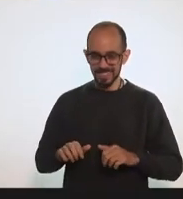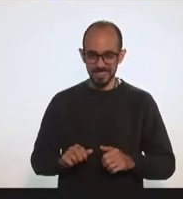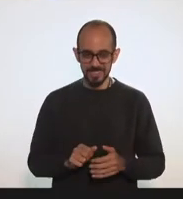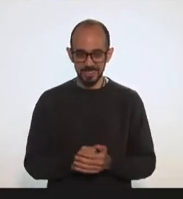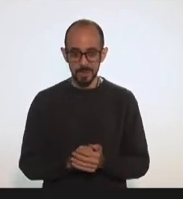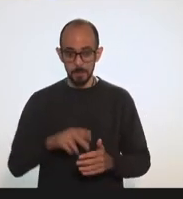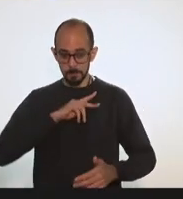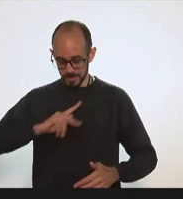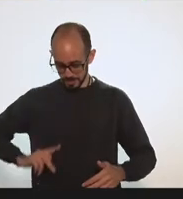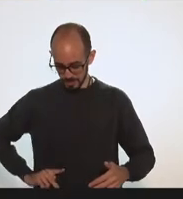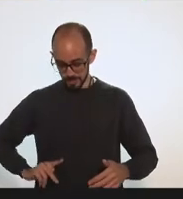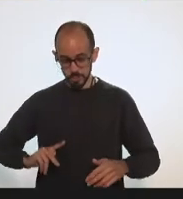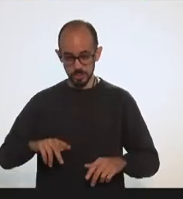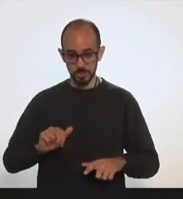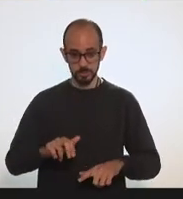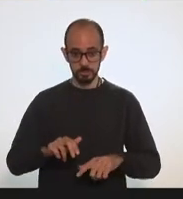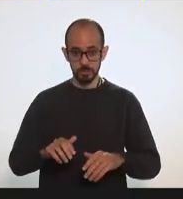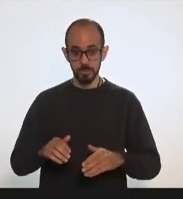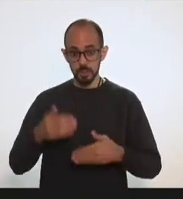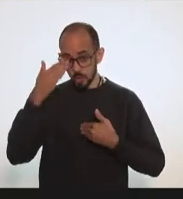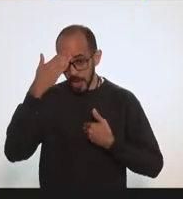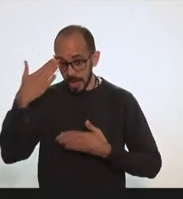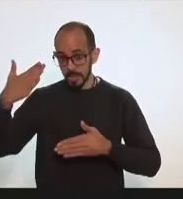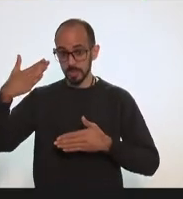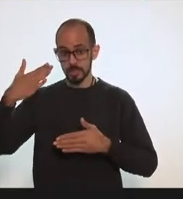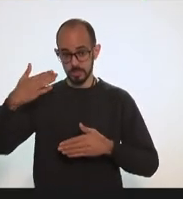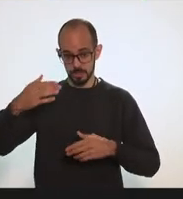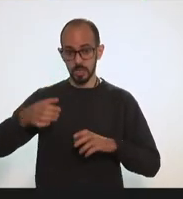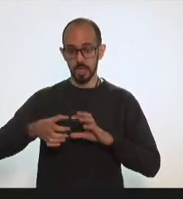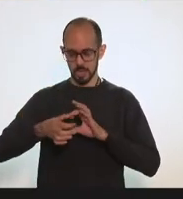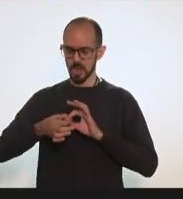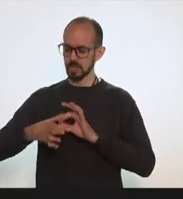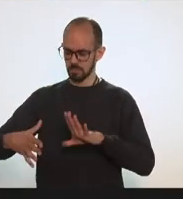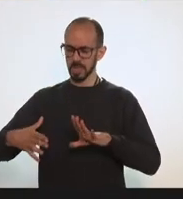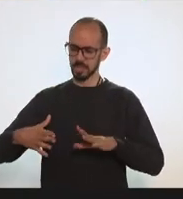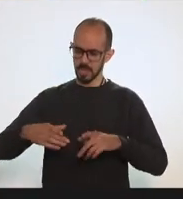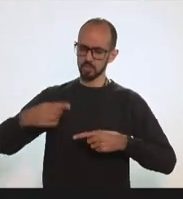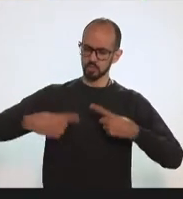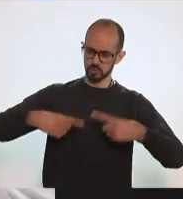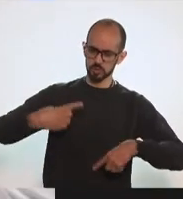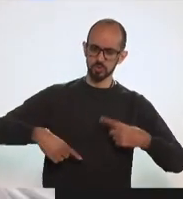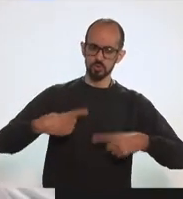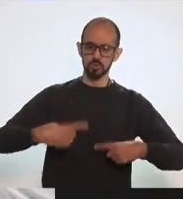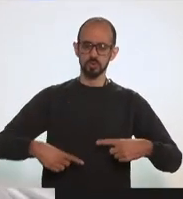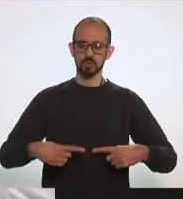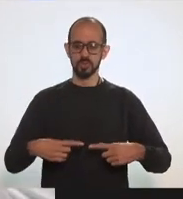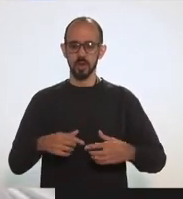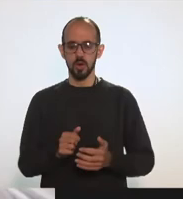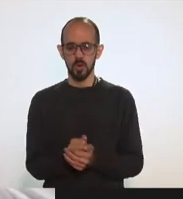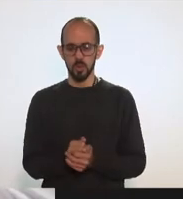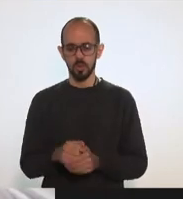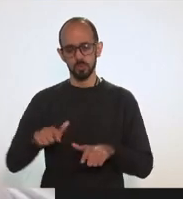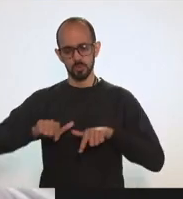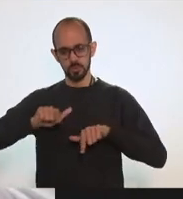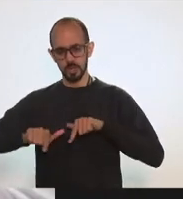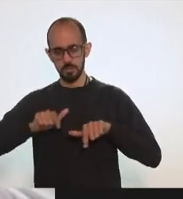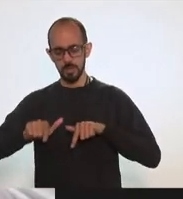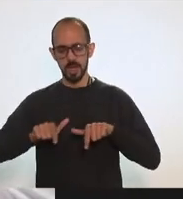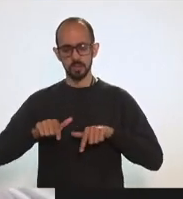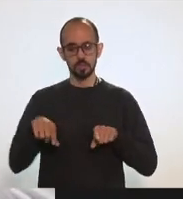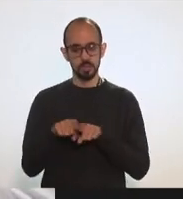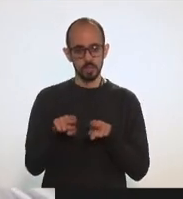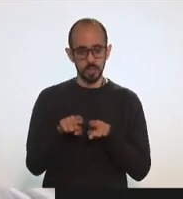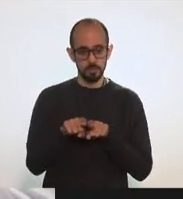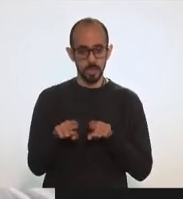Presidente, só... agradecer mais uma vez a forma democrática que Vossa Excelência conduziu os trabalhos em todos os momentos. E mais do que isso, dizer